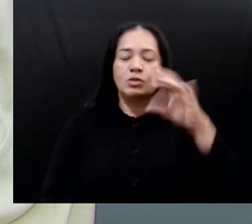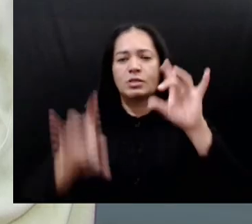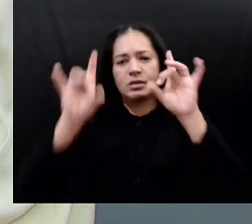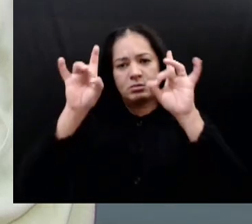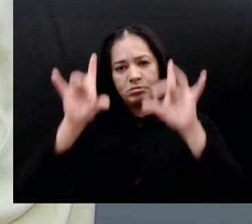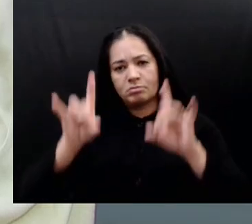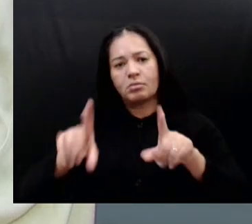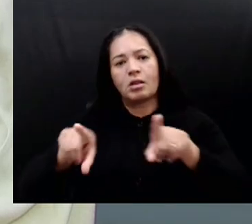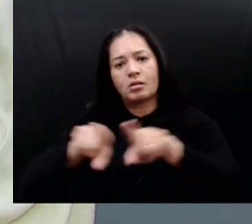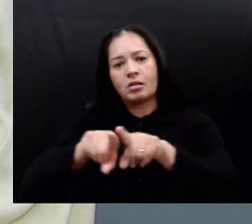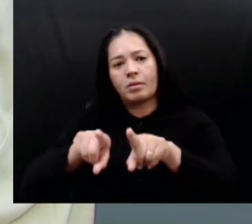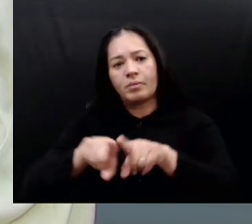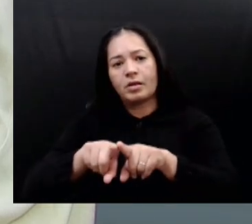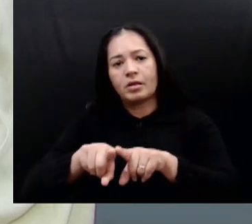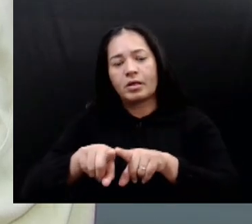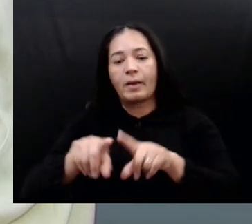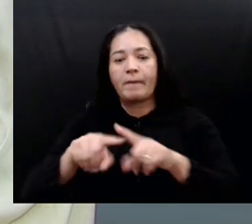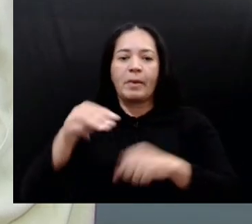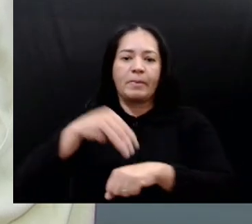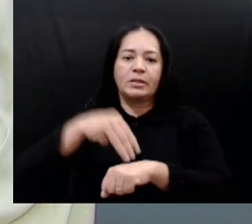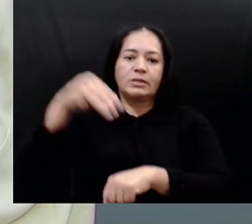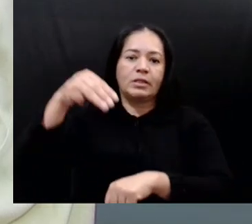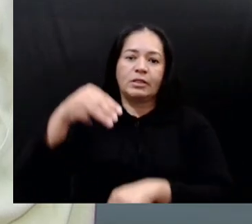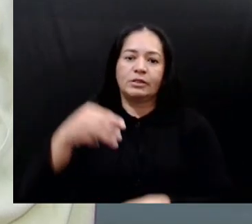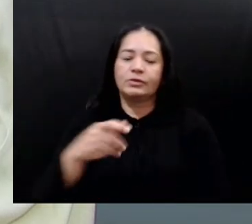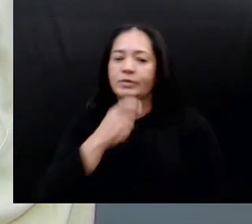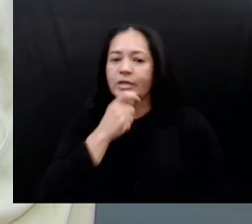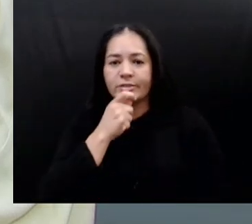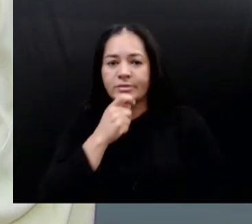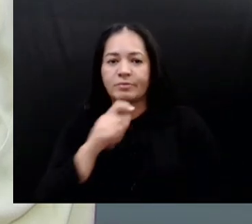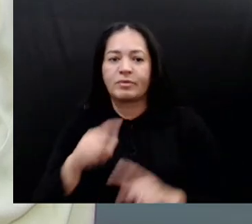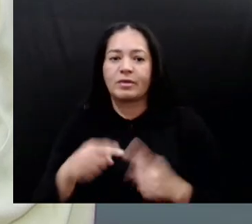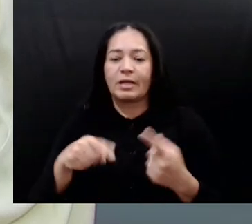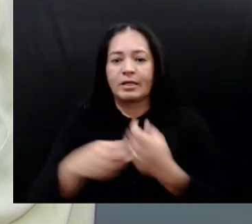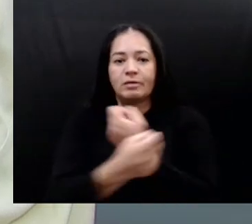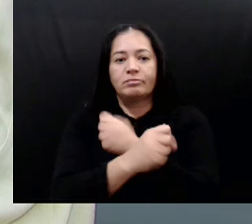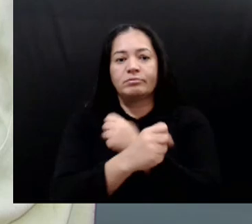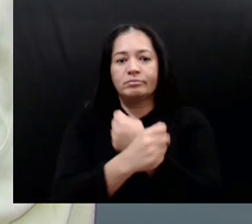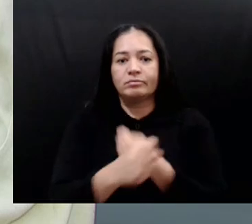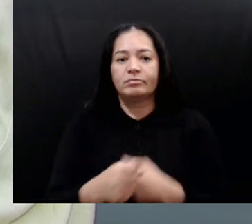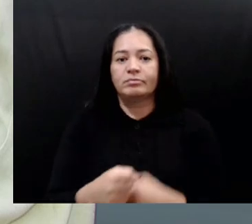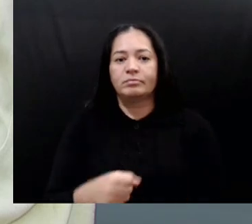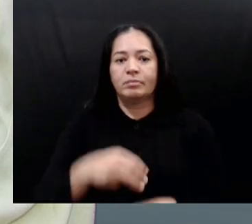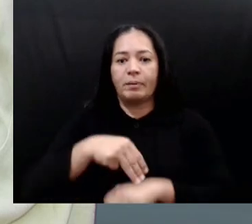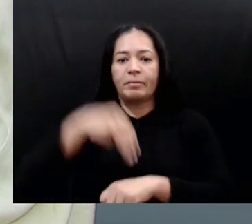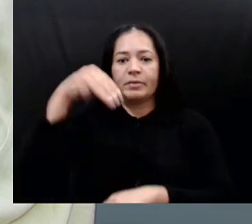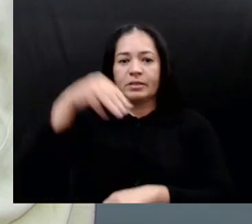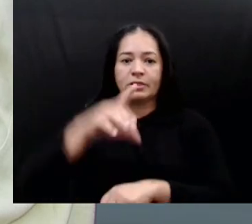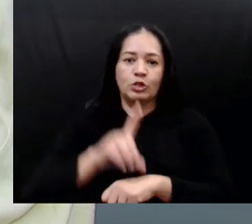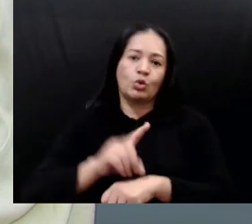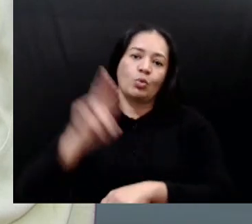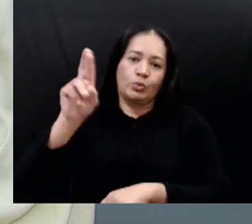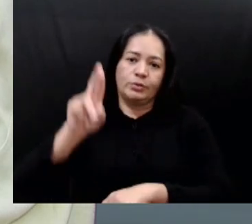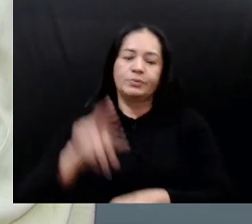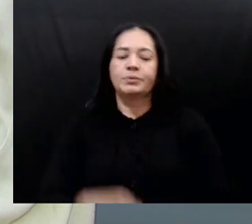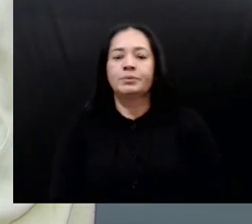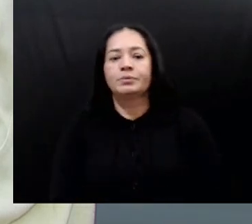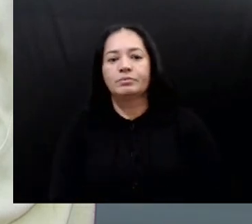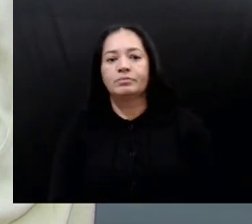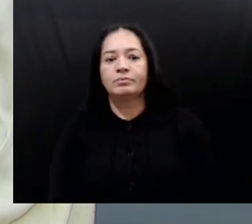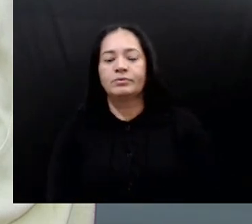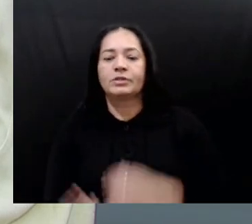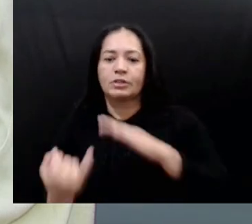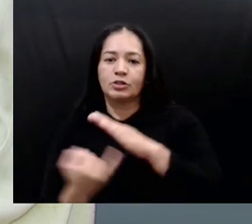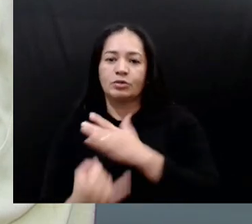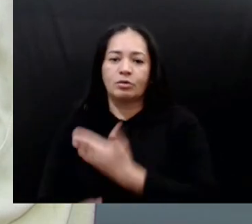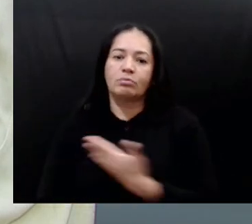tem o nível do mestrado, mas aqui na PUC predominantemente são mestres e doutores, né? E instituições públicas,